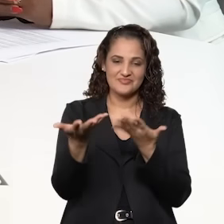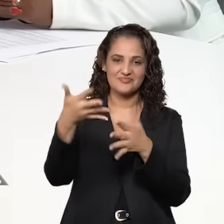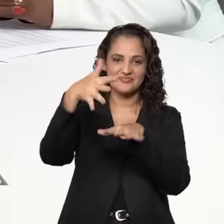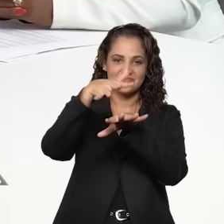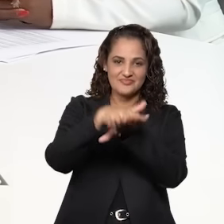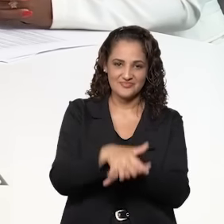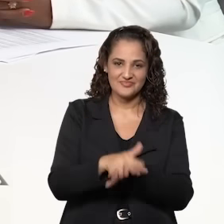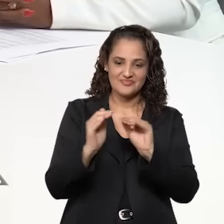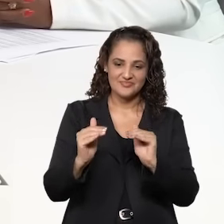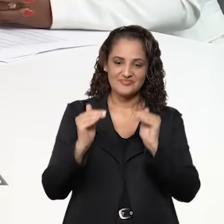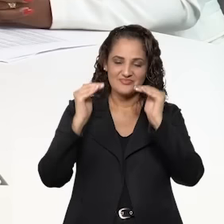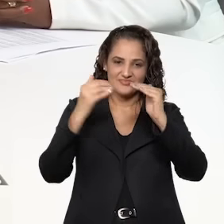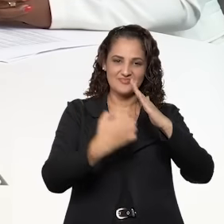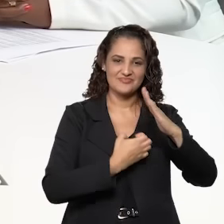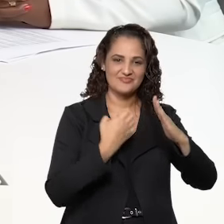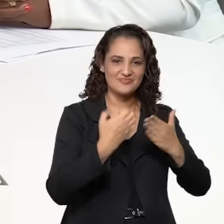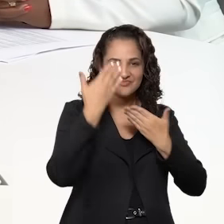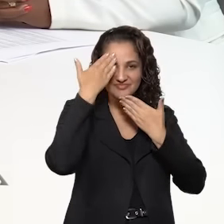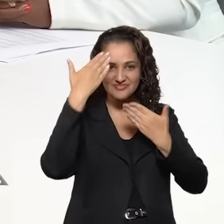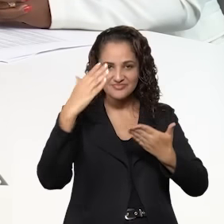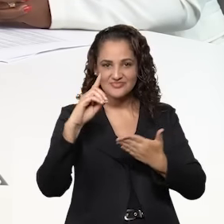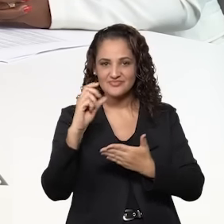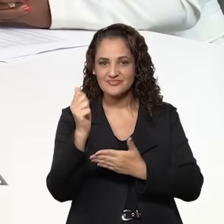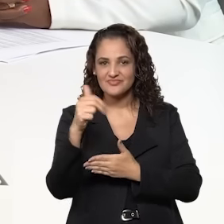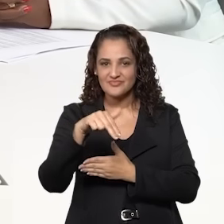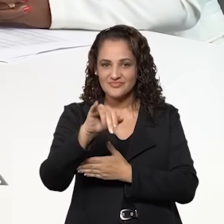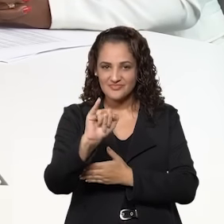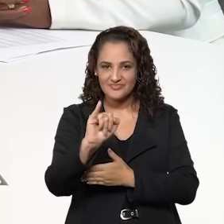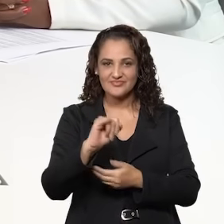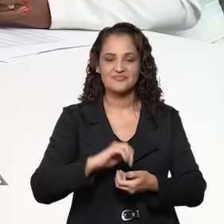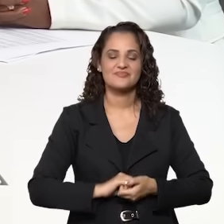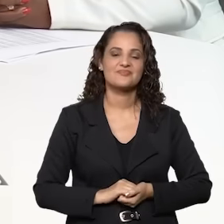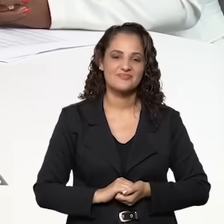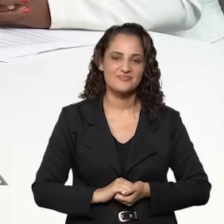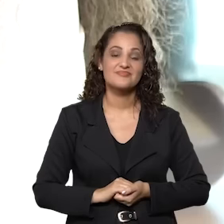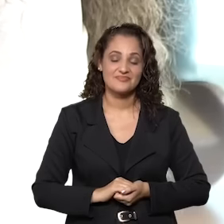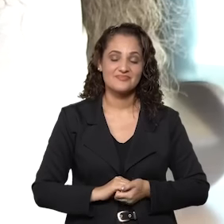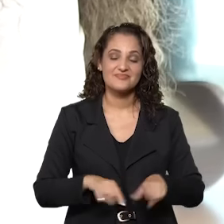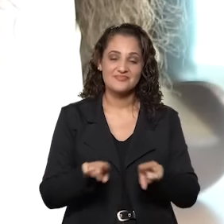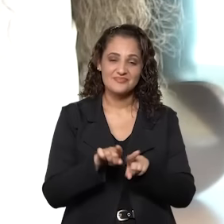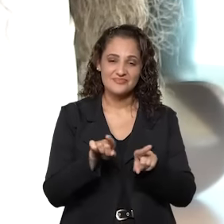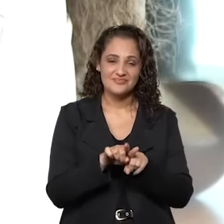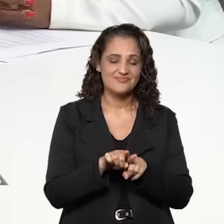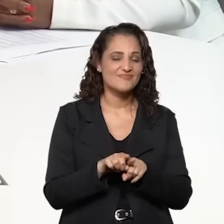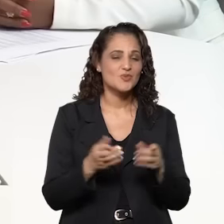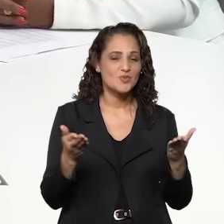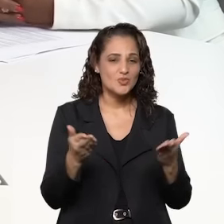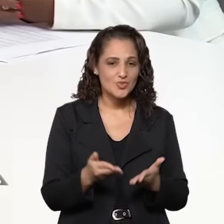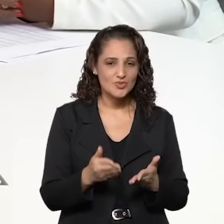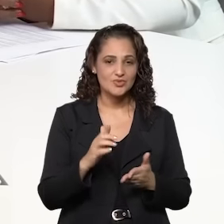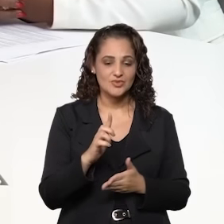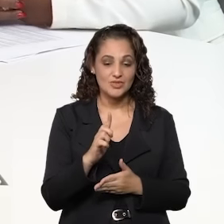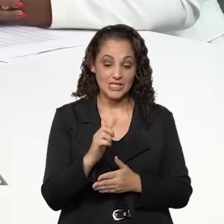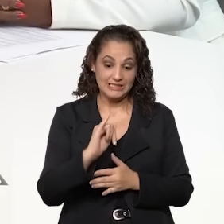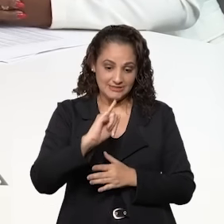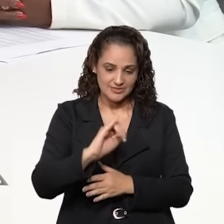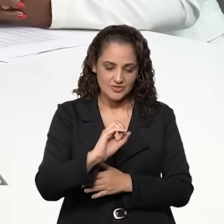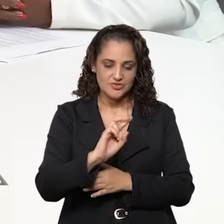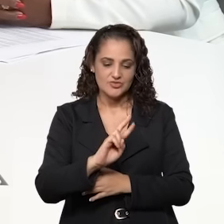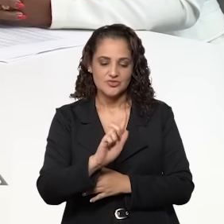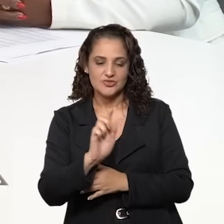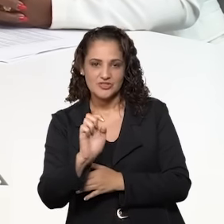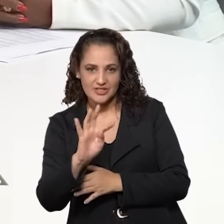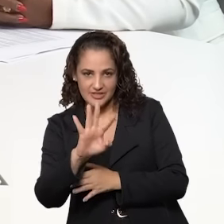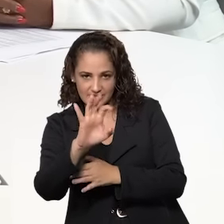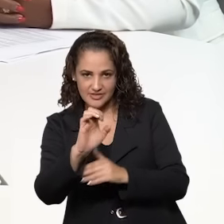especialista em diversidade Equidade e inclusão e CEO da ao Obrigada Dani Eu que agradeço a gente também teve aqui